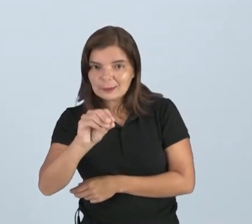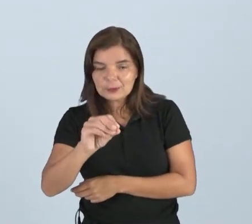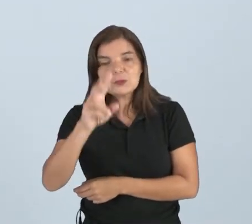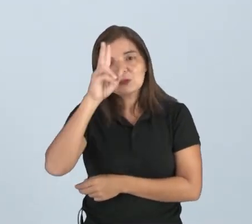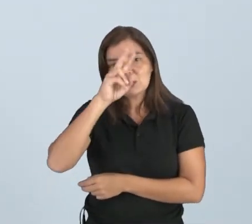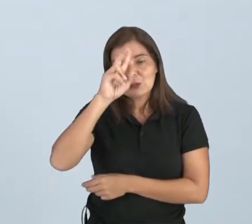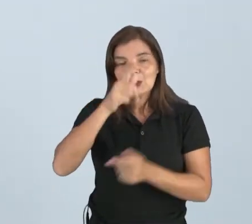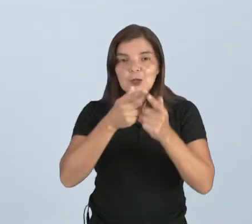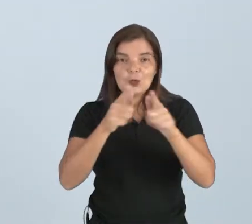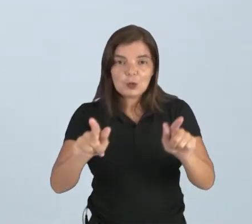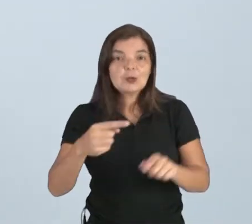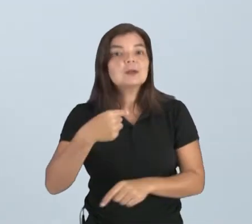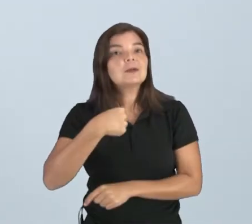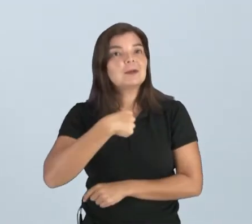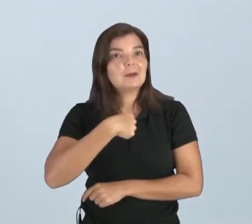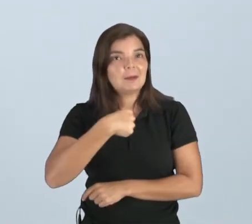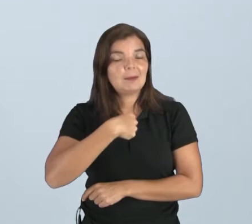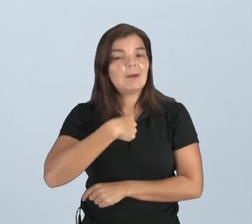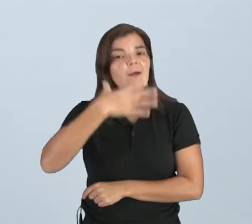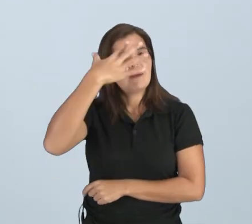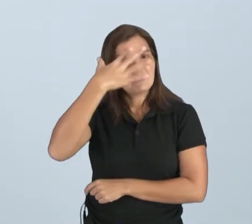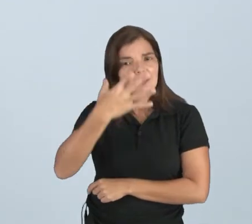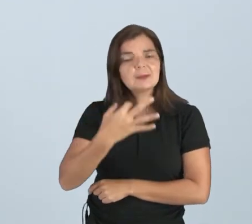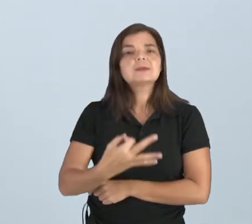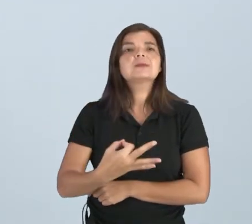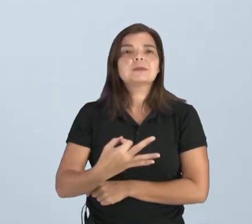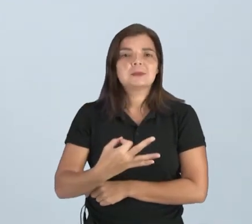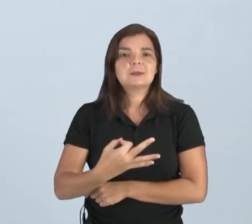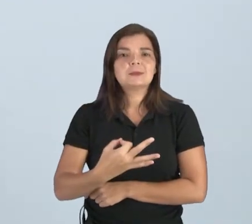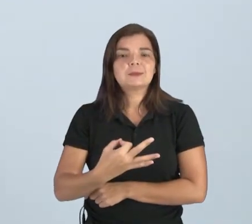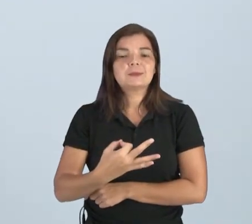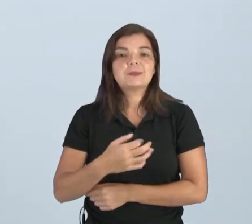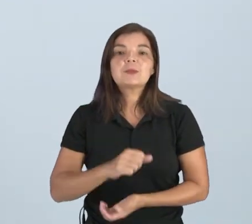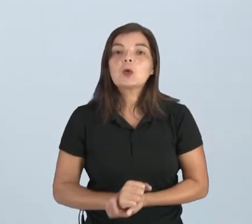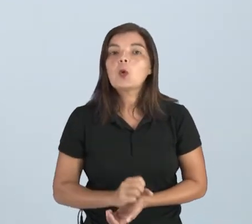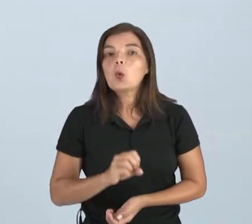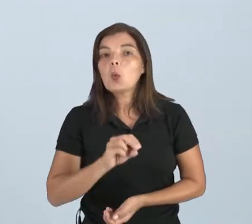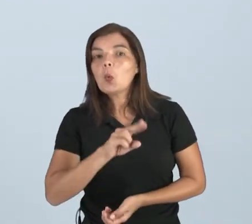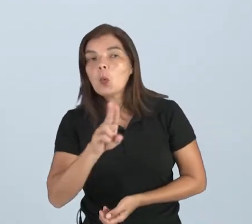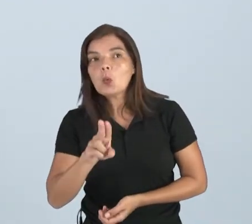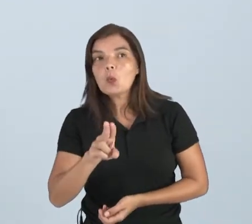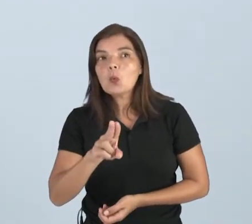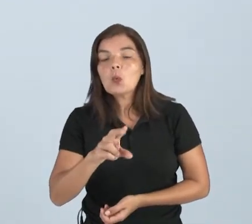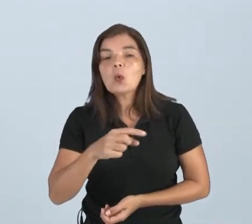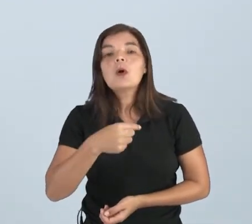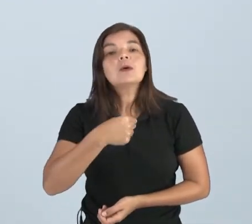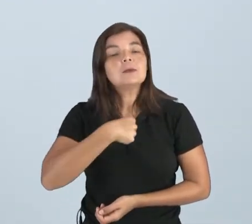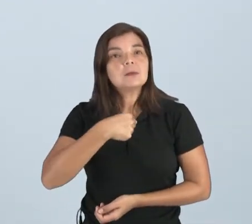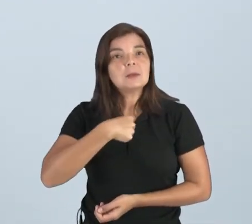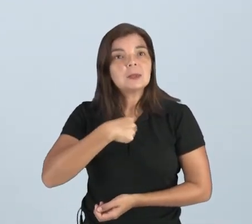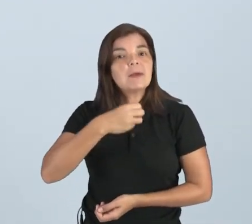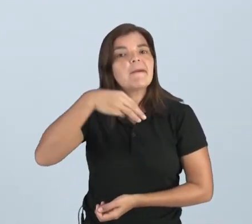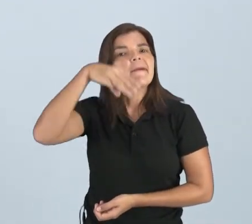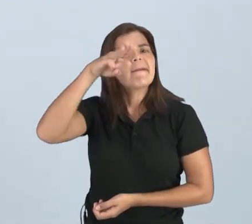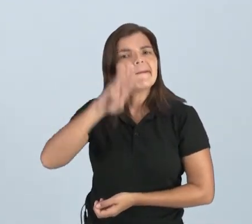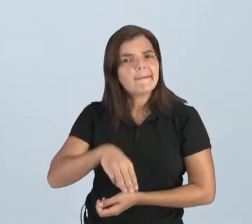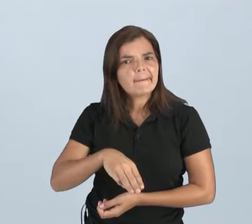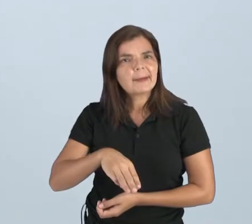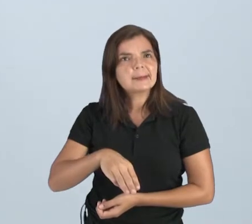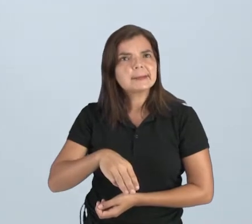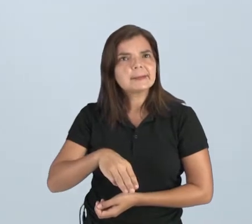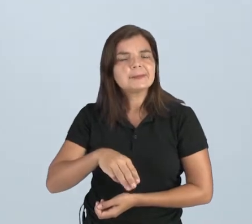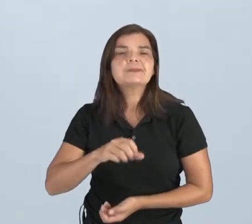Fui eu quem afirmou, certo? Ou fui eu quem afirmei.